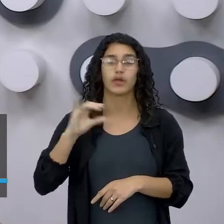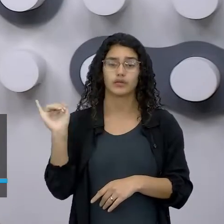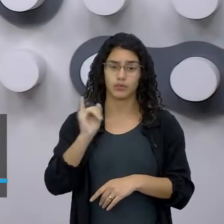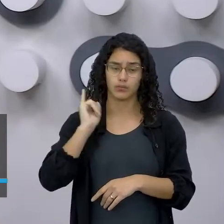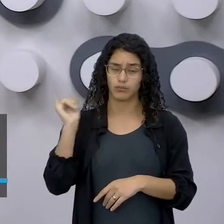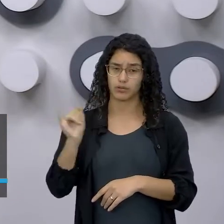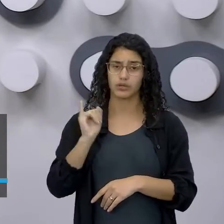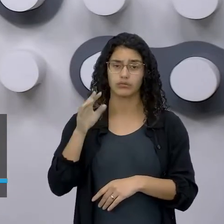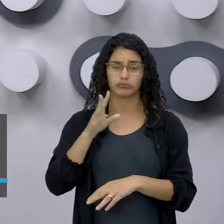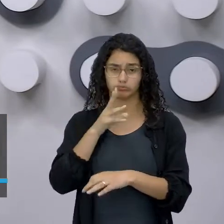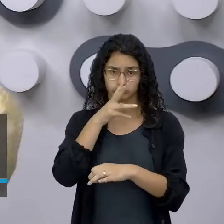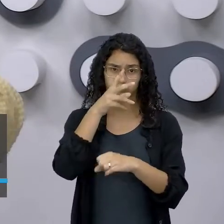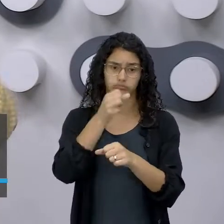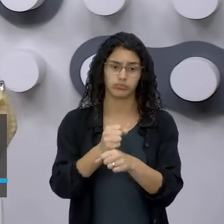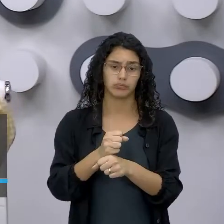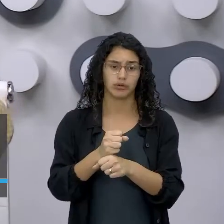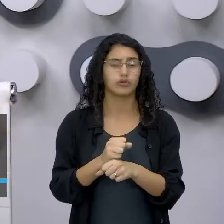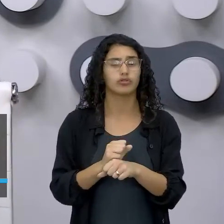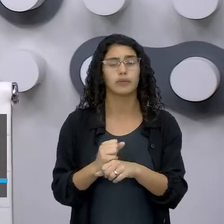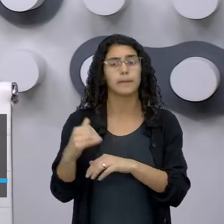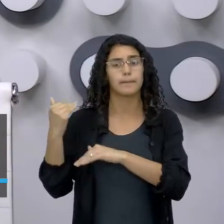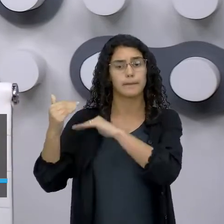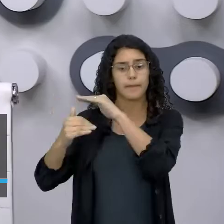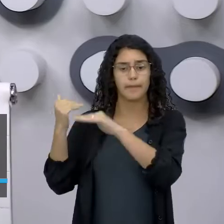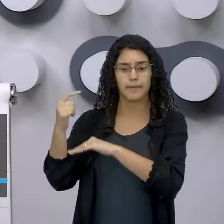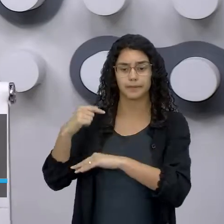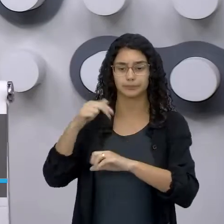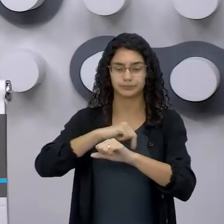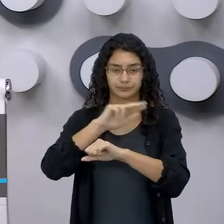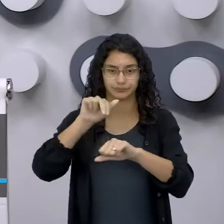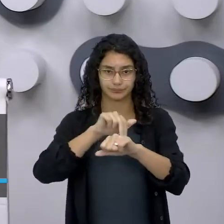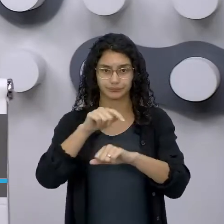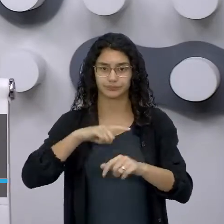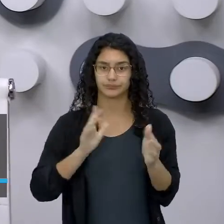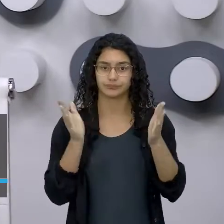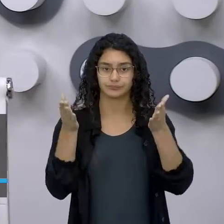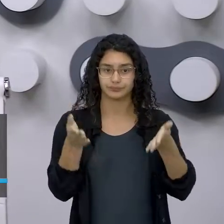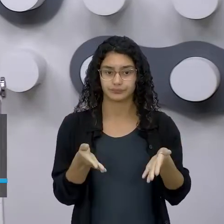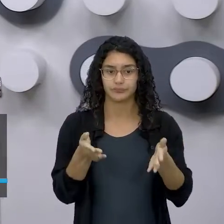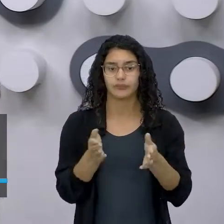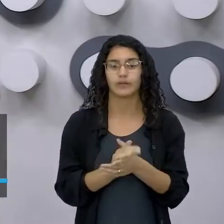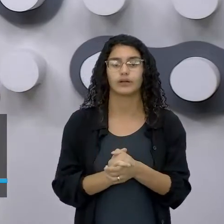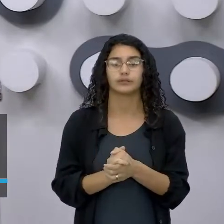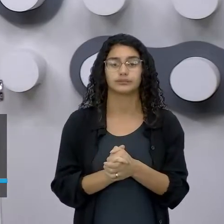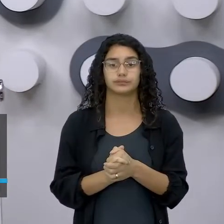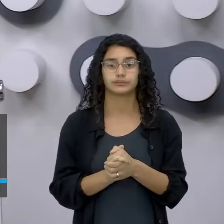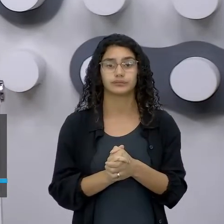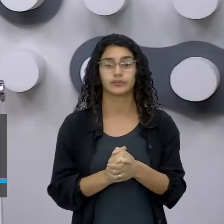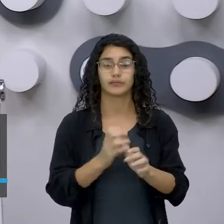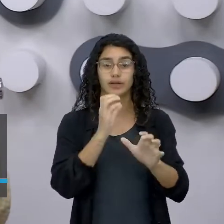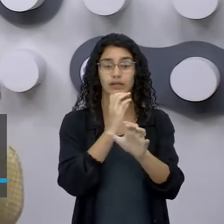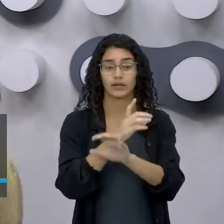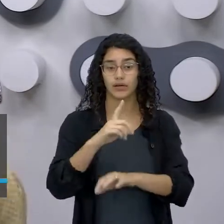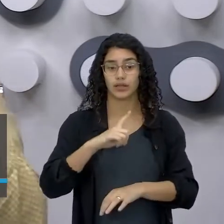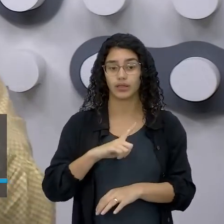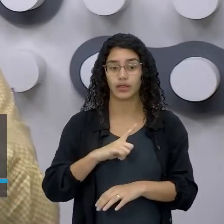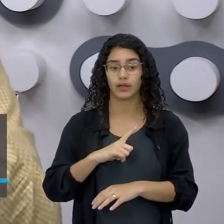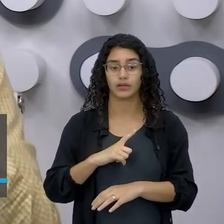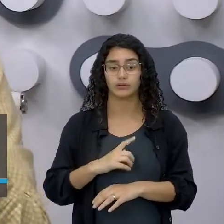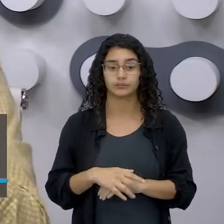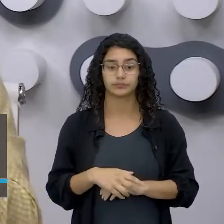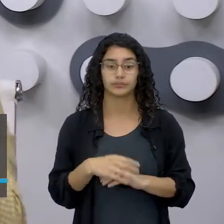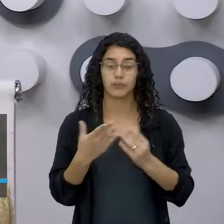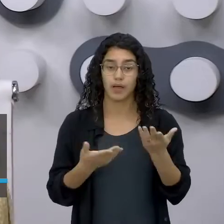importância bastante forte na construção da noção que nós temos de civilização ocidental. Entretanto,